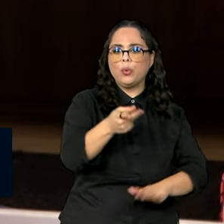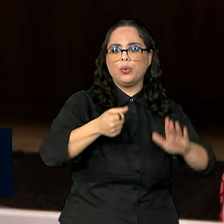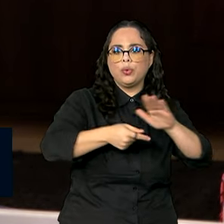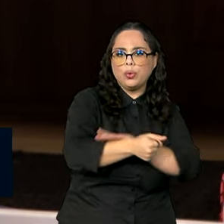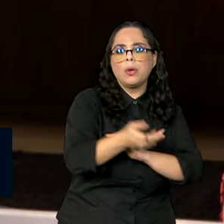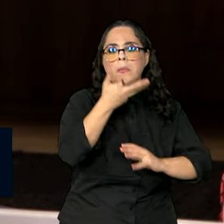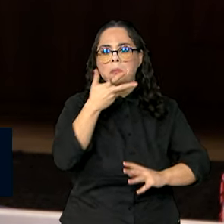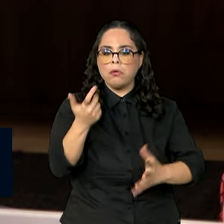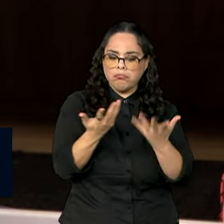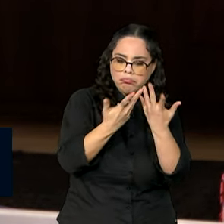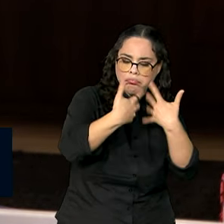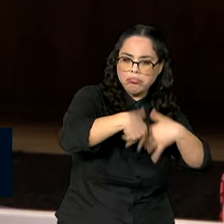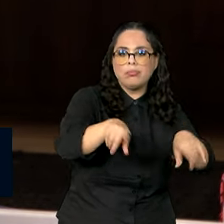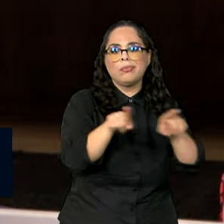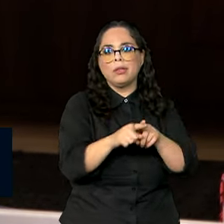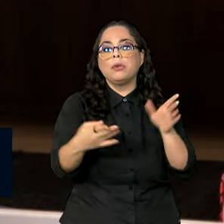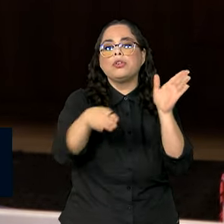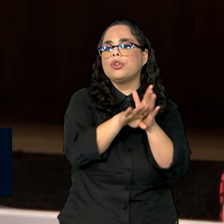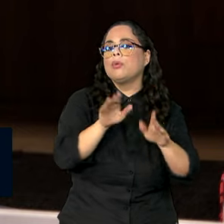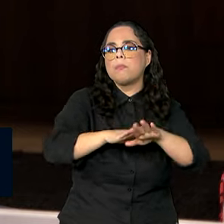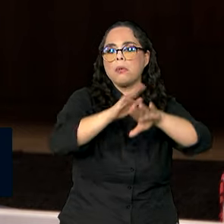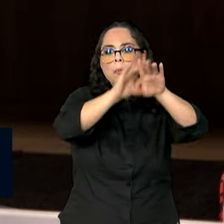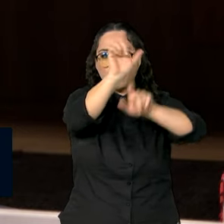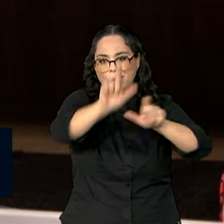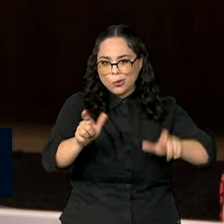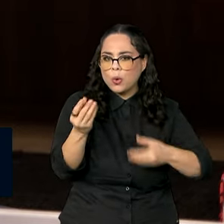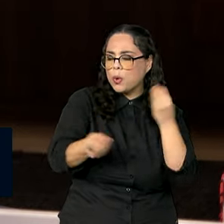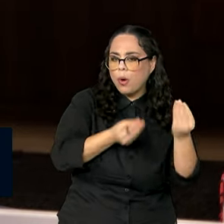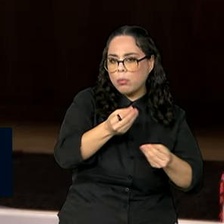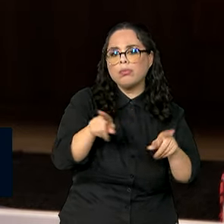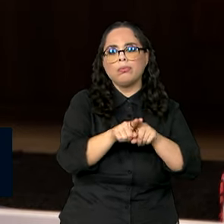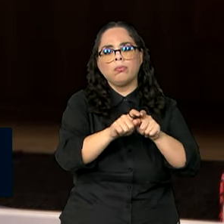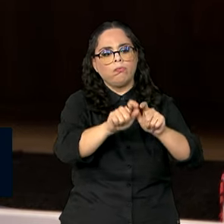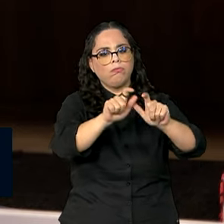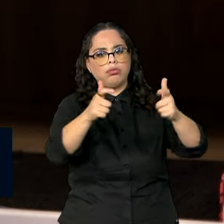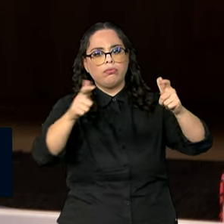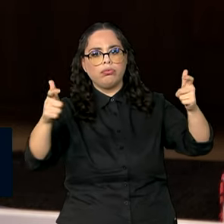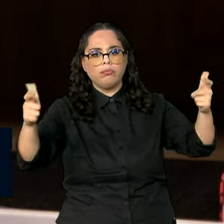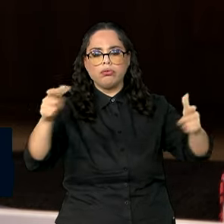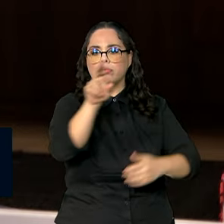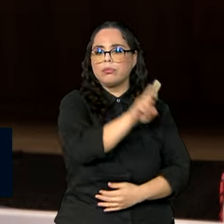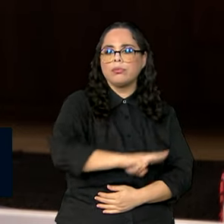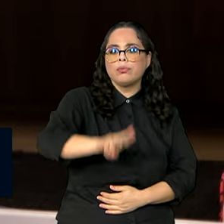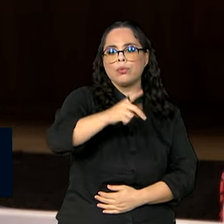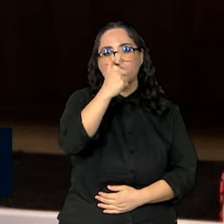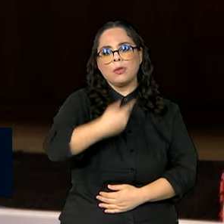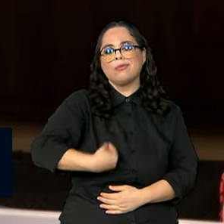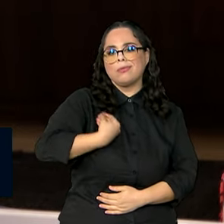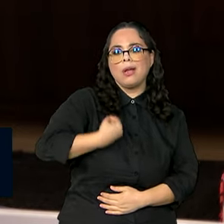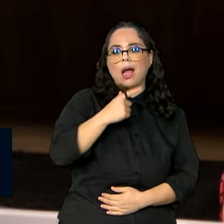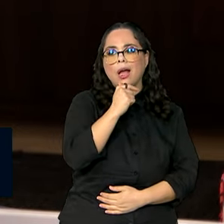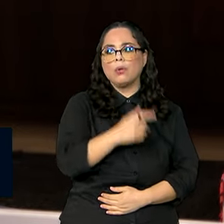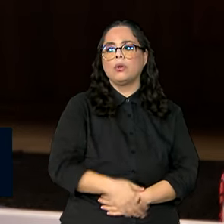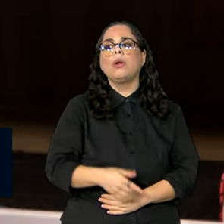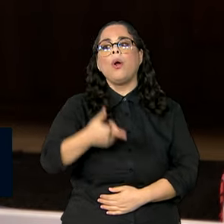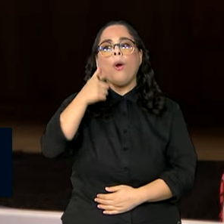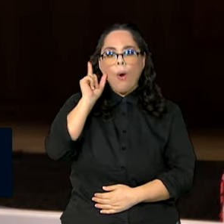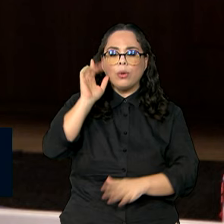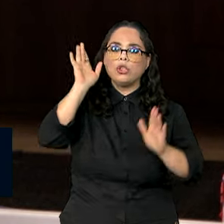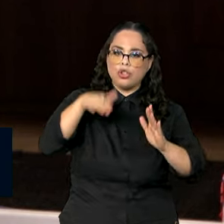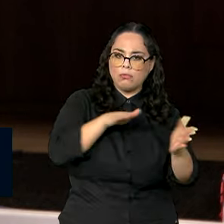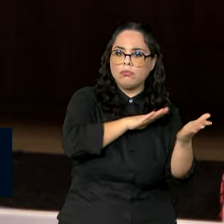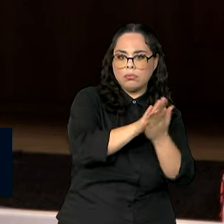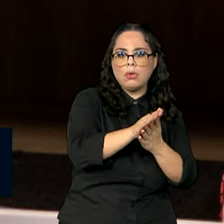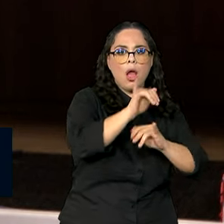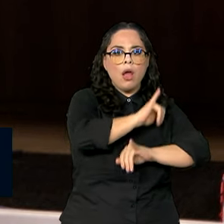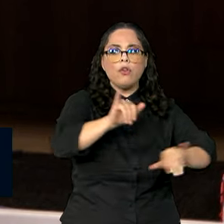melhorar o fluxo e chegar ainda a mais pessoas, além de ampliar os usos desse abastecimento de água. Ontem foi publicado um aviso